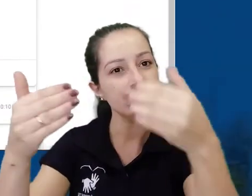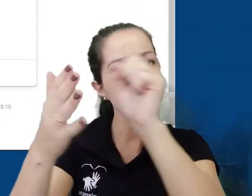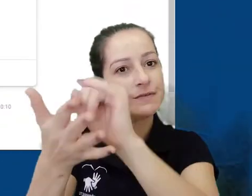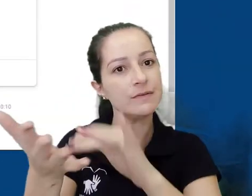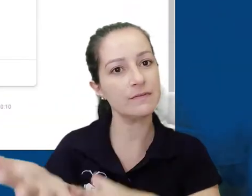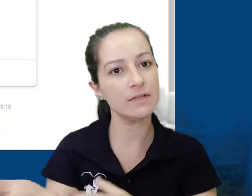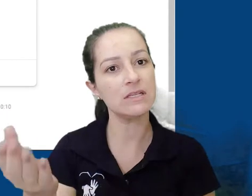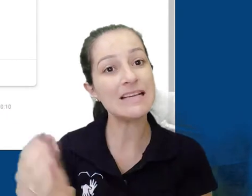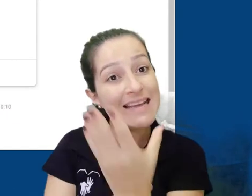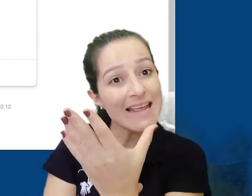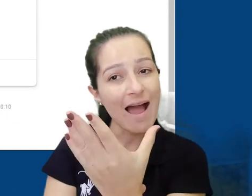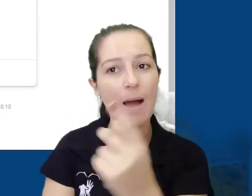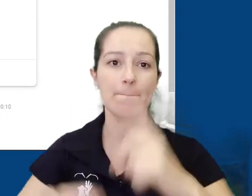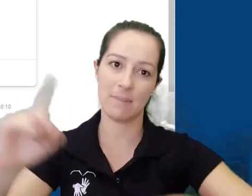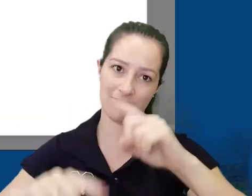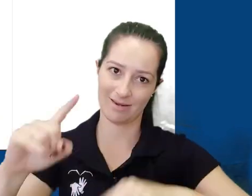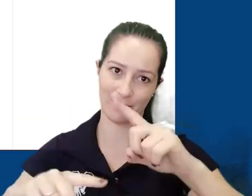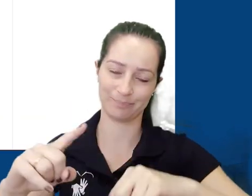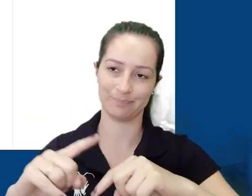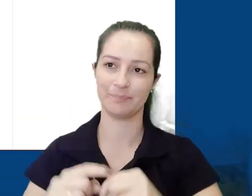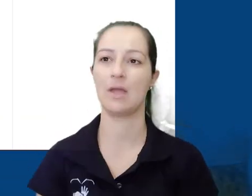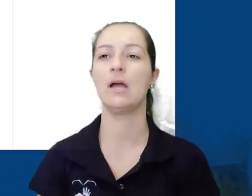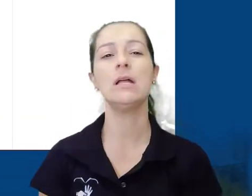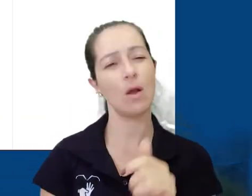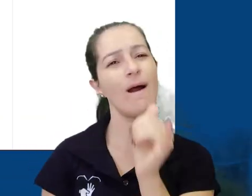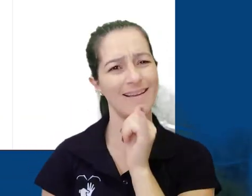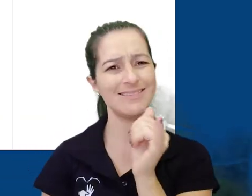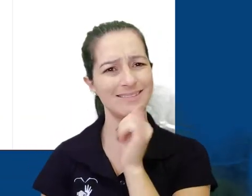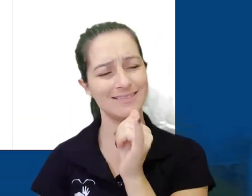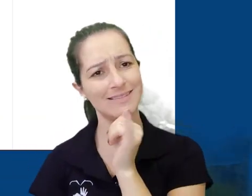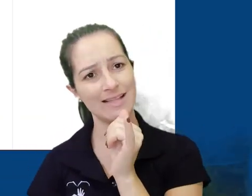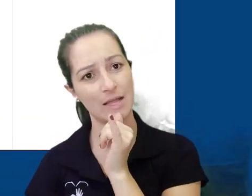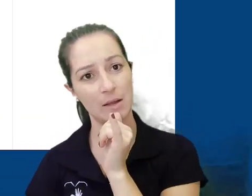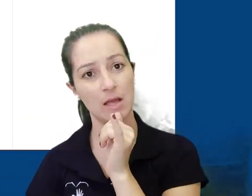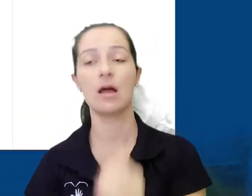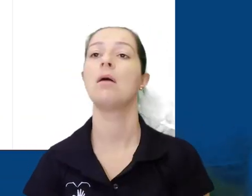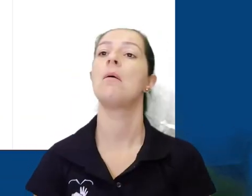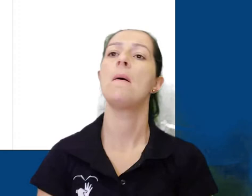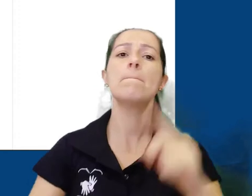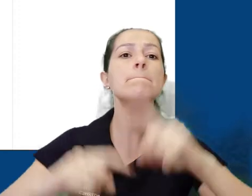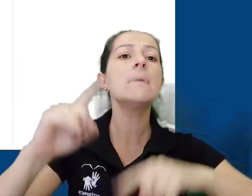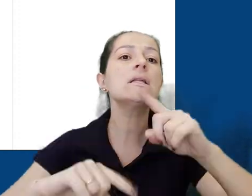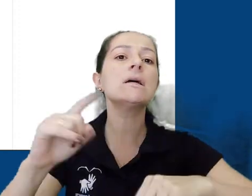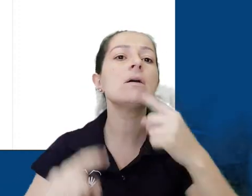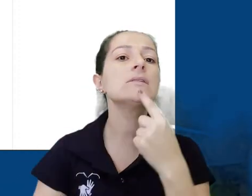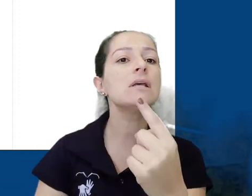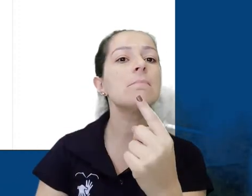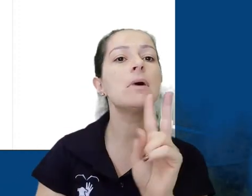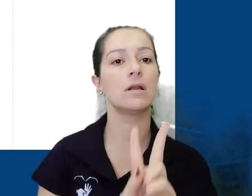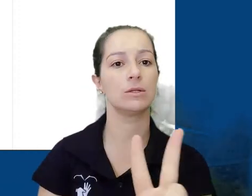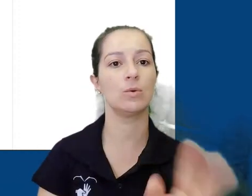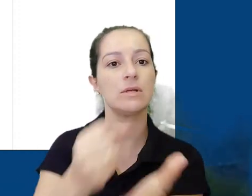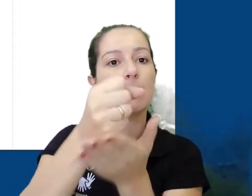clicar no botão criar para entrar na minha água de criação de material a motivo de demonstração escolha de materiais que compõem uma semana 2 do Clayson